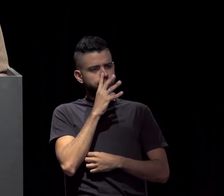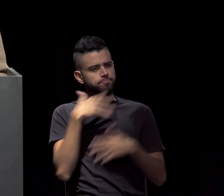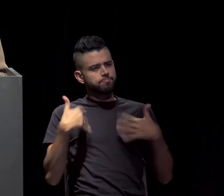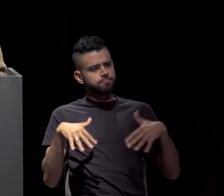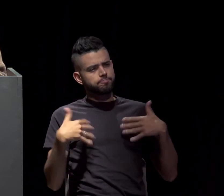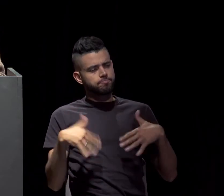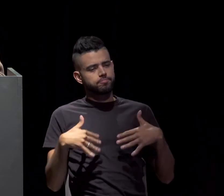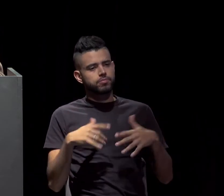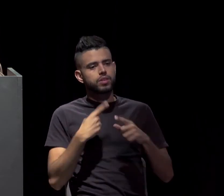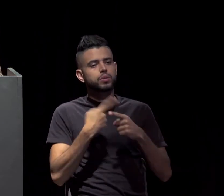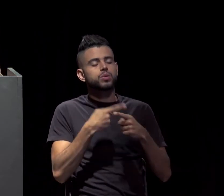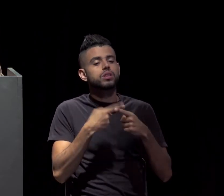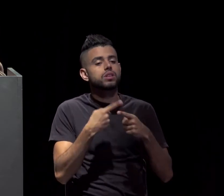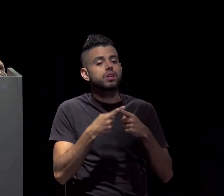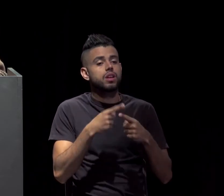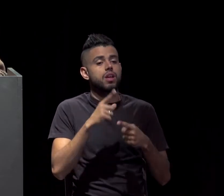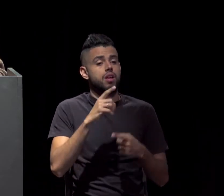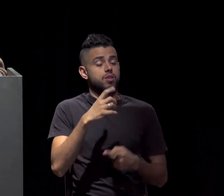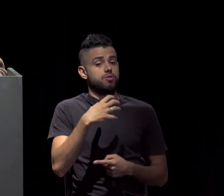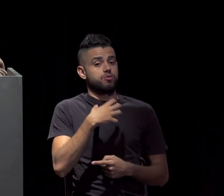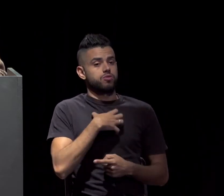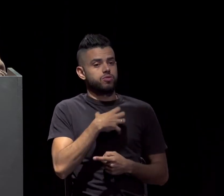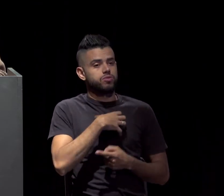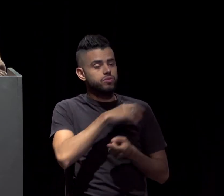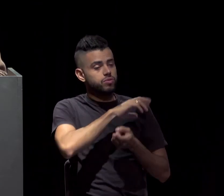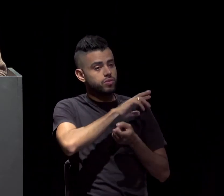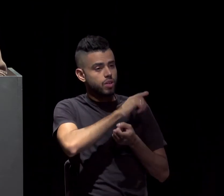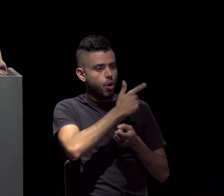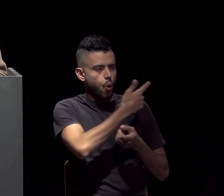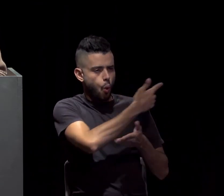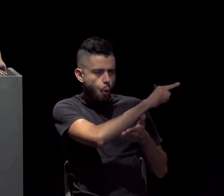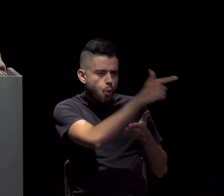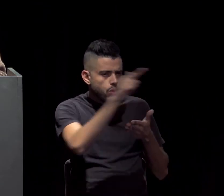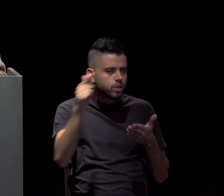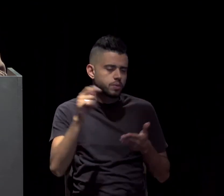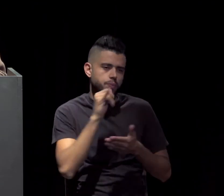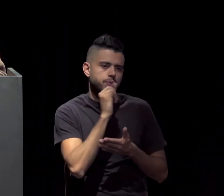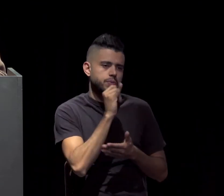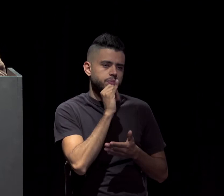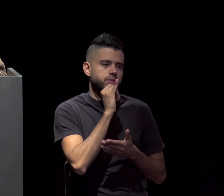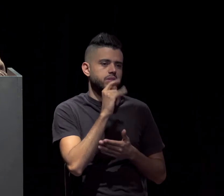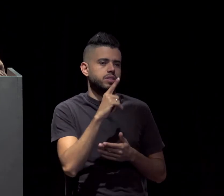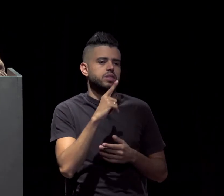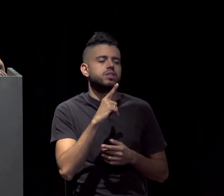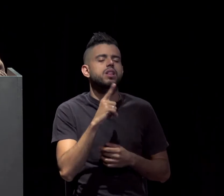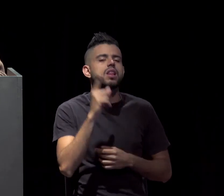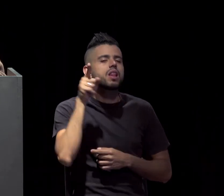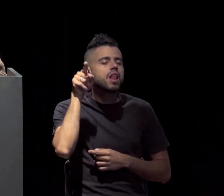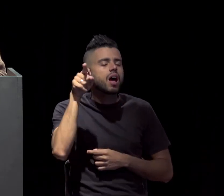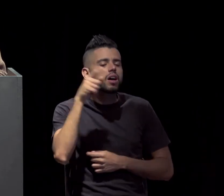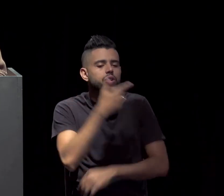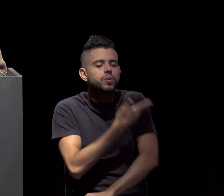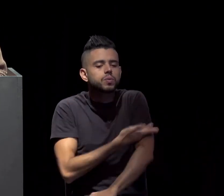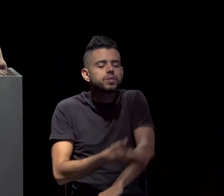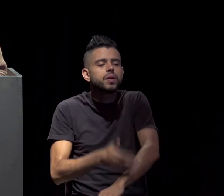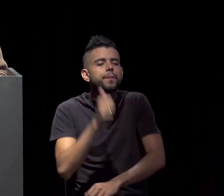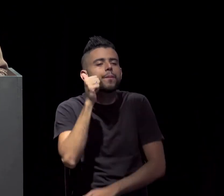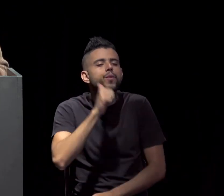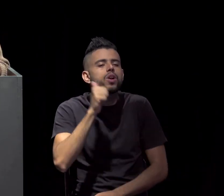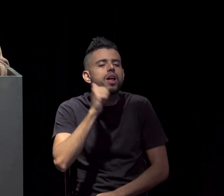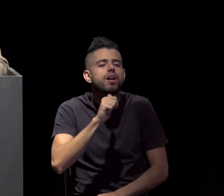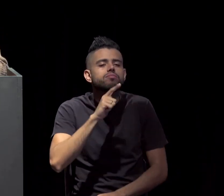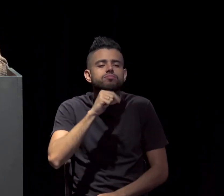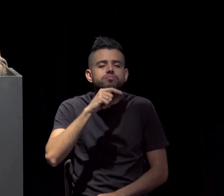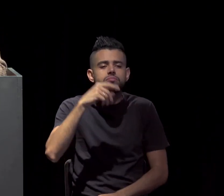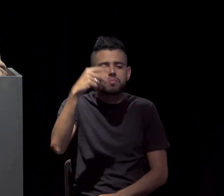ele permeasse as outras funções, o caso, por exemplo, você tem uma larga tradição de benzedeiras, que, segundo a tradição, estão